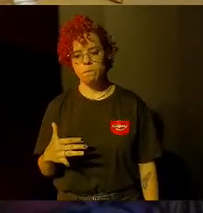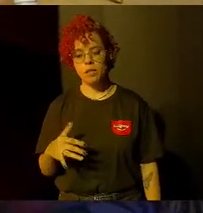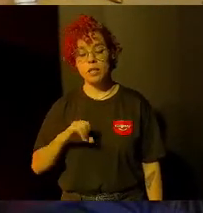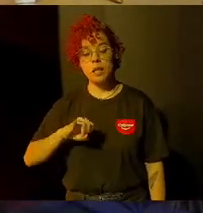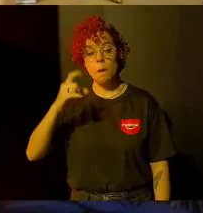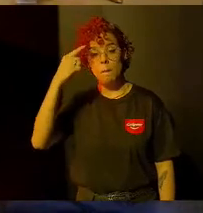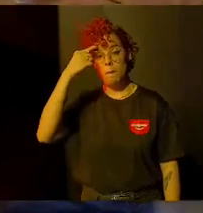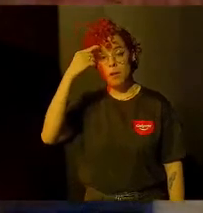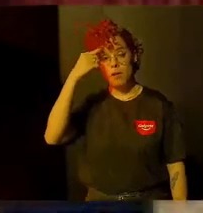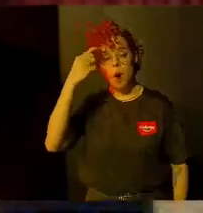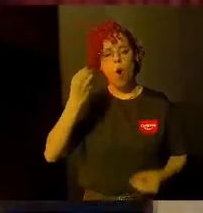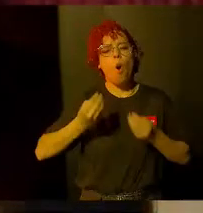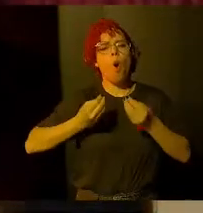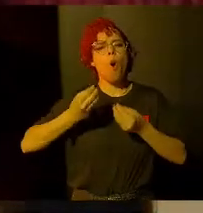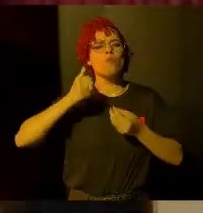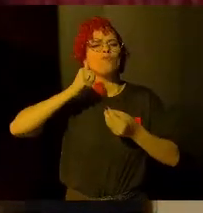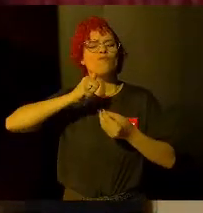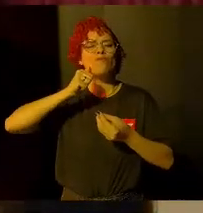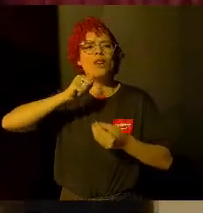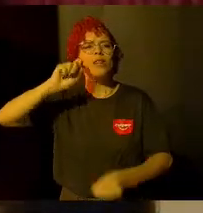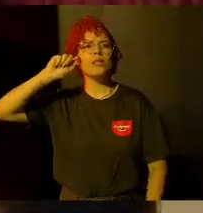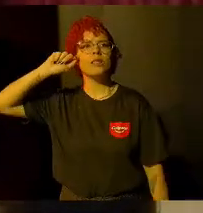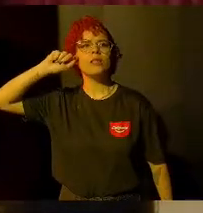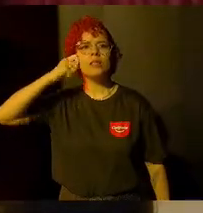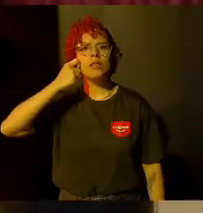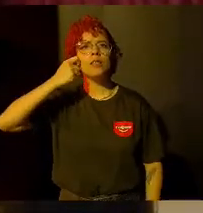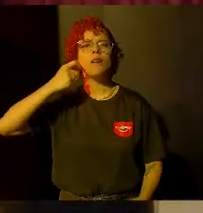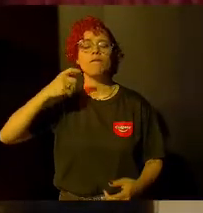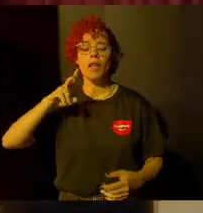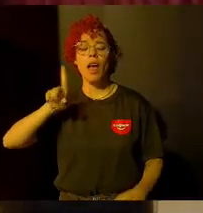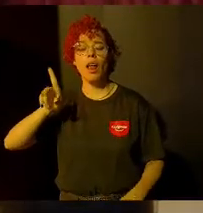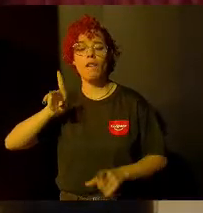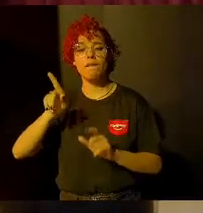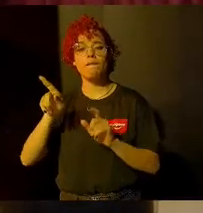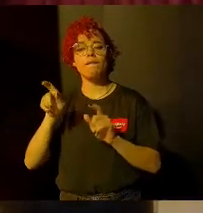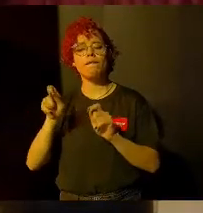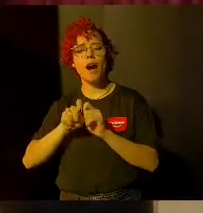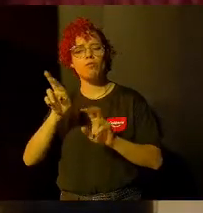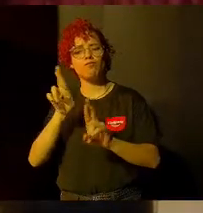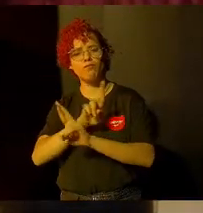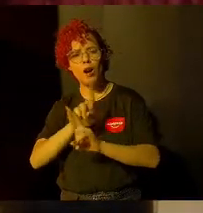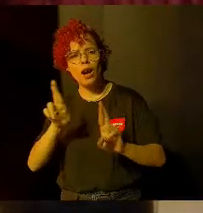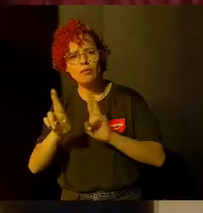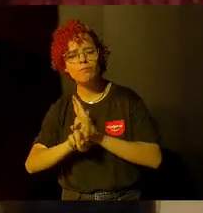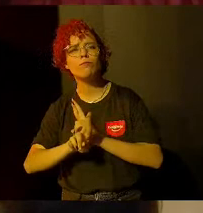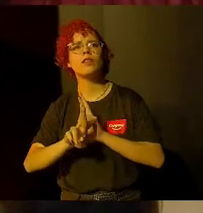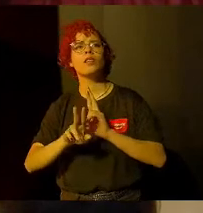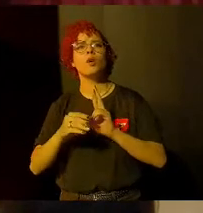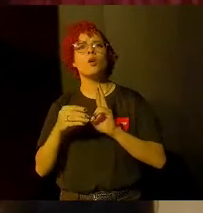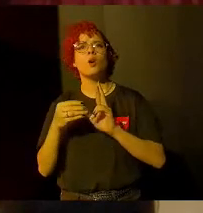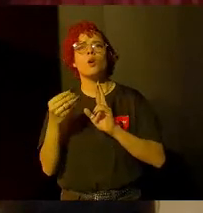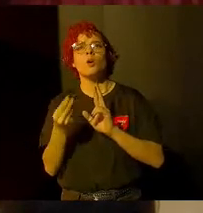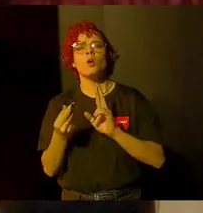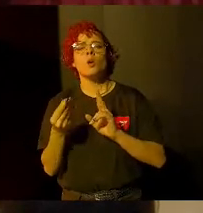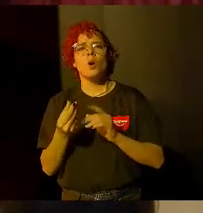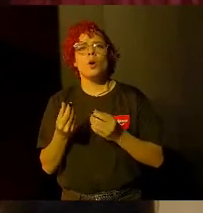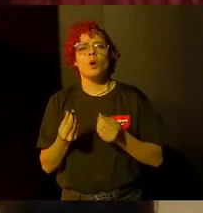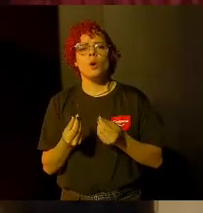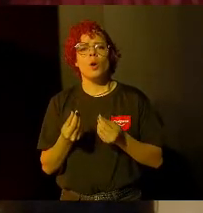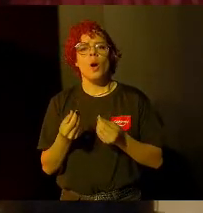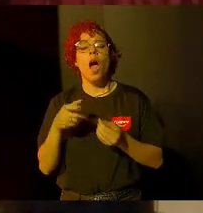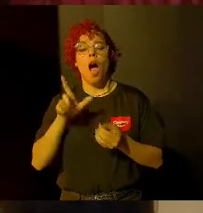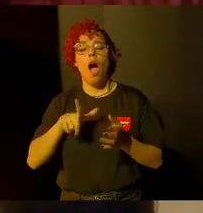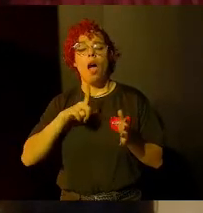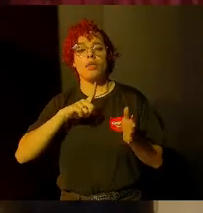em como as mulheres negras e ela e ela faz essas genealogia né no livro são a